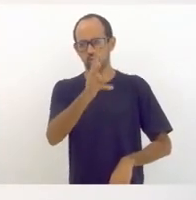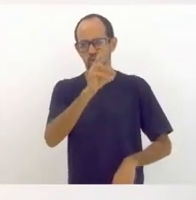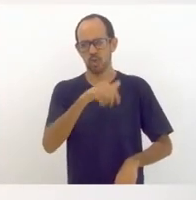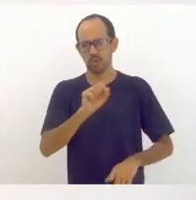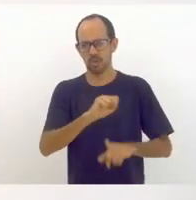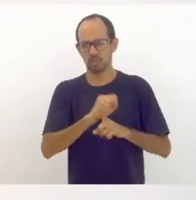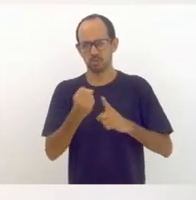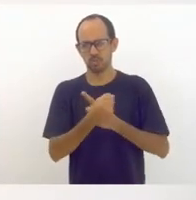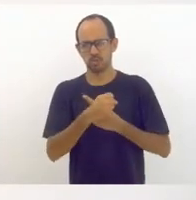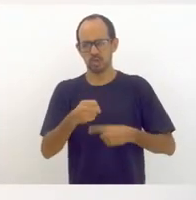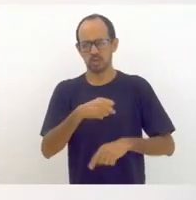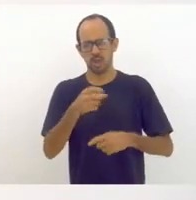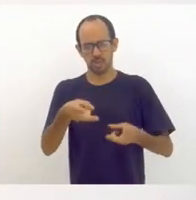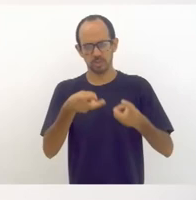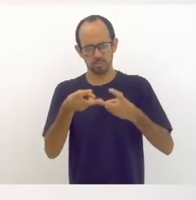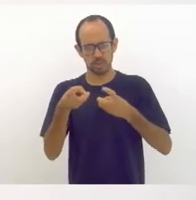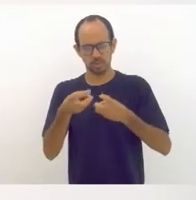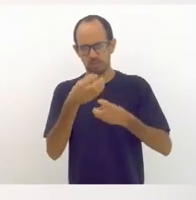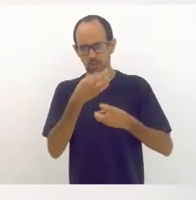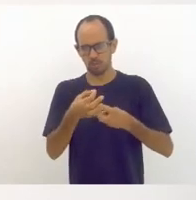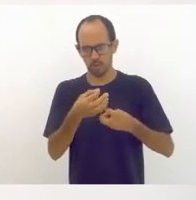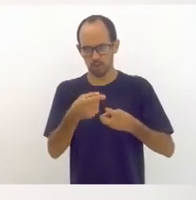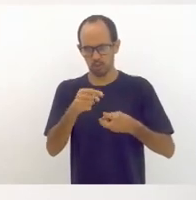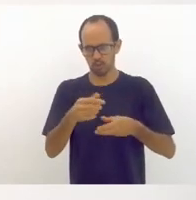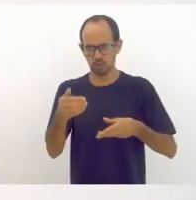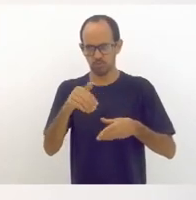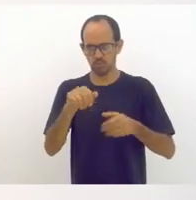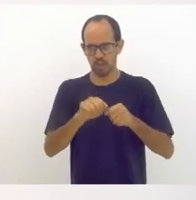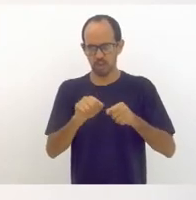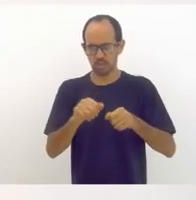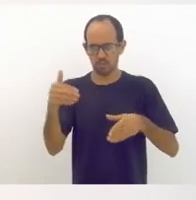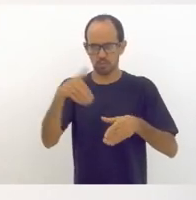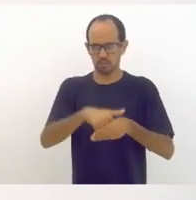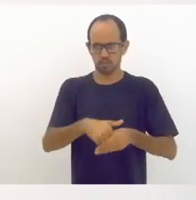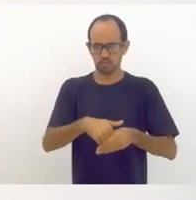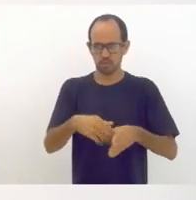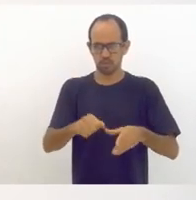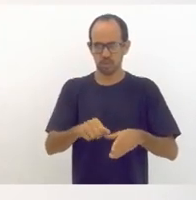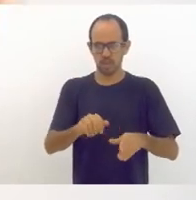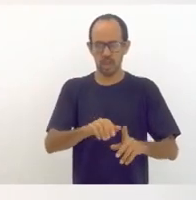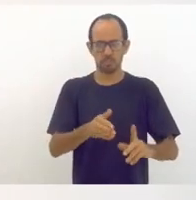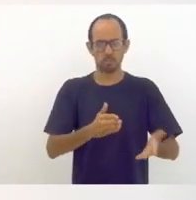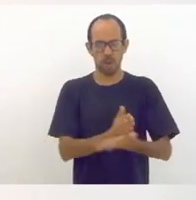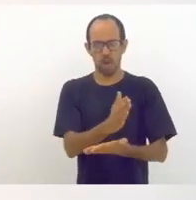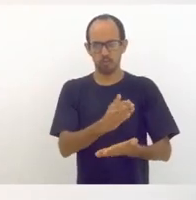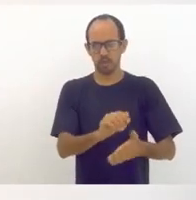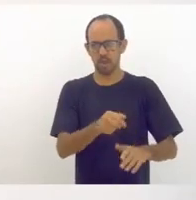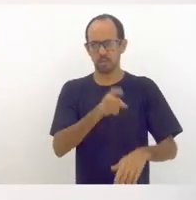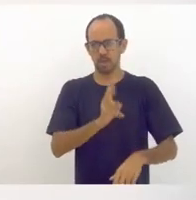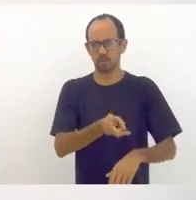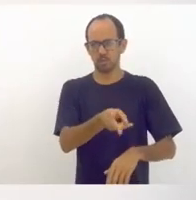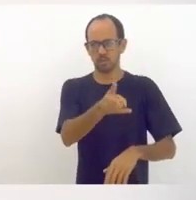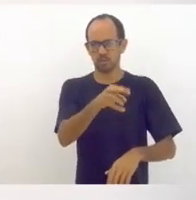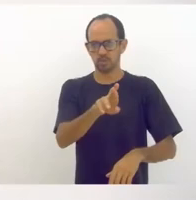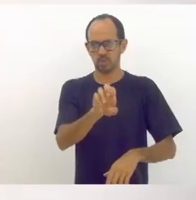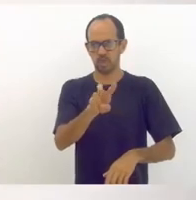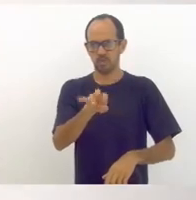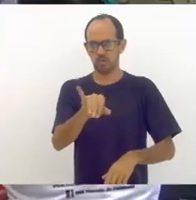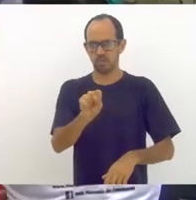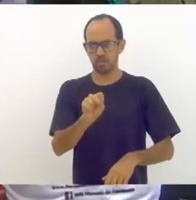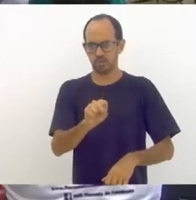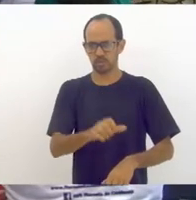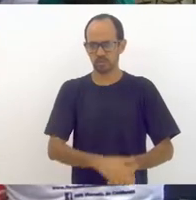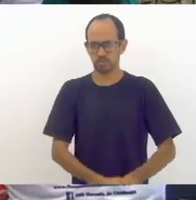seja, de fato, escutada. Então, que se coloque em votação e que se aprove essa moção de manutenção dessa revista. Obrigado.